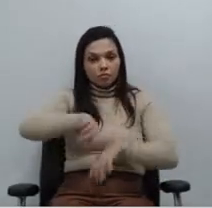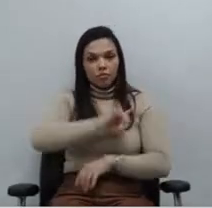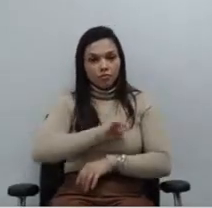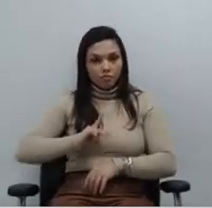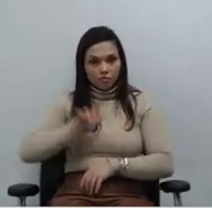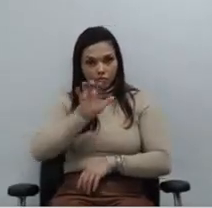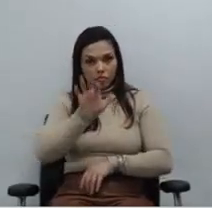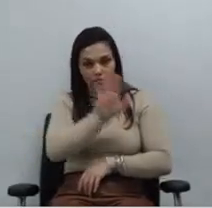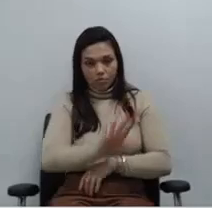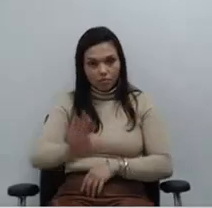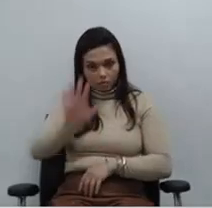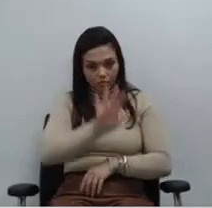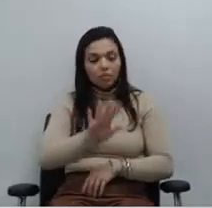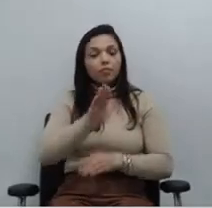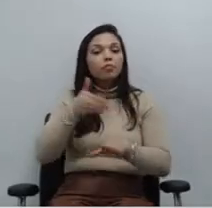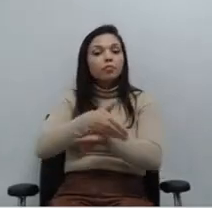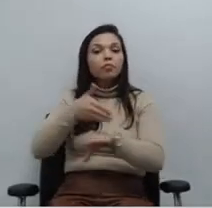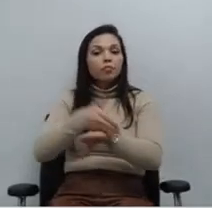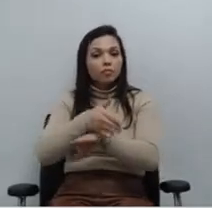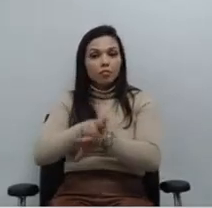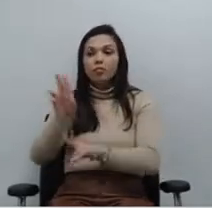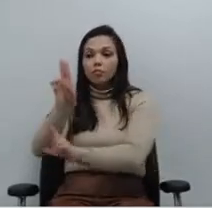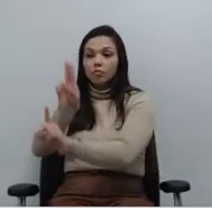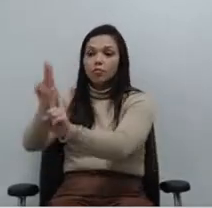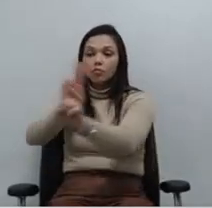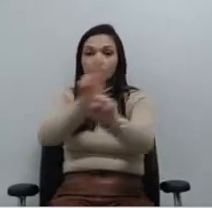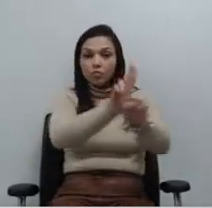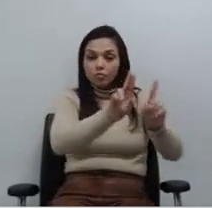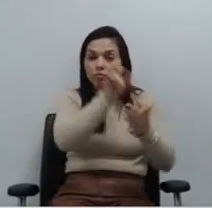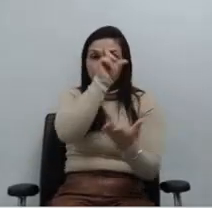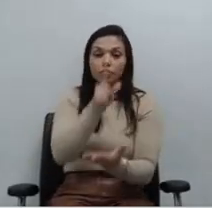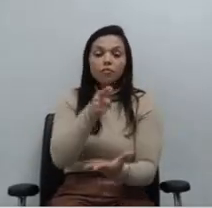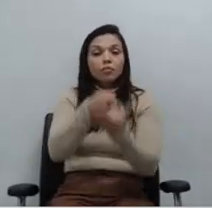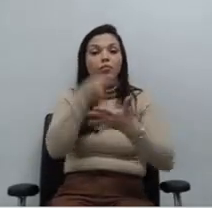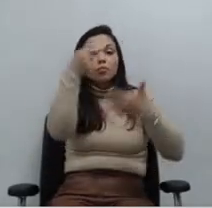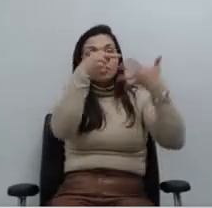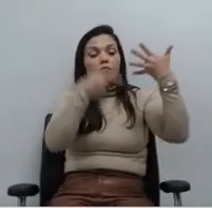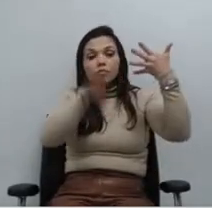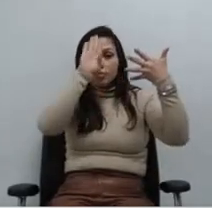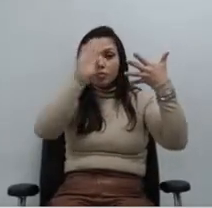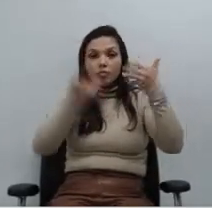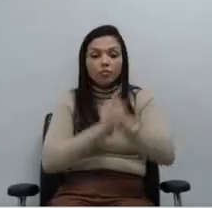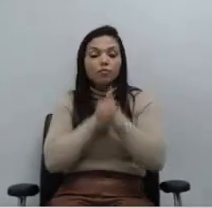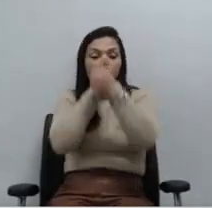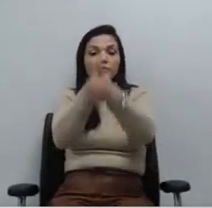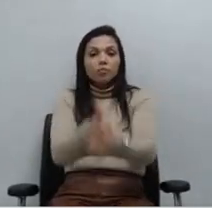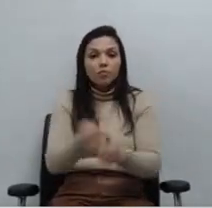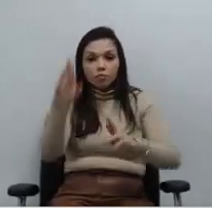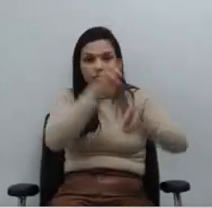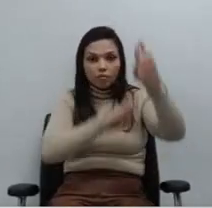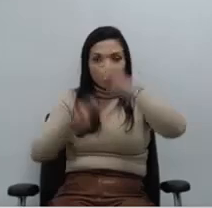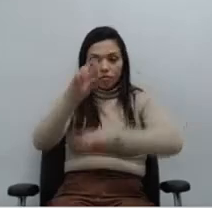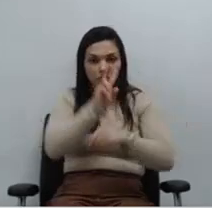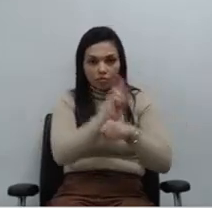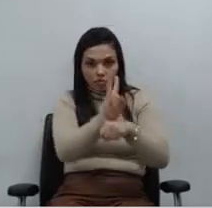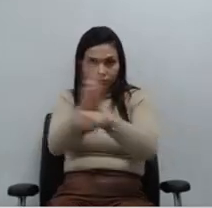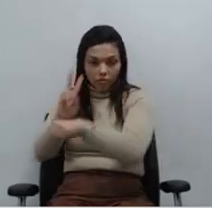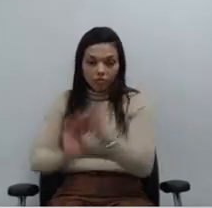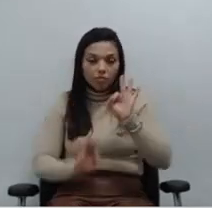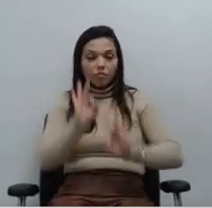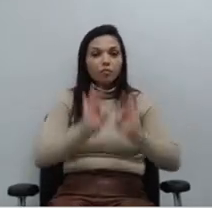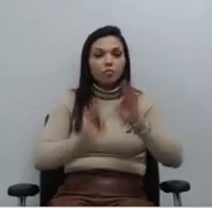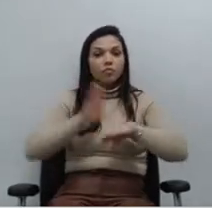Estado, prevê também a participação de usuários e usuárias na definição das diretrizes institucionais no acompanhamento e fiscalização das ações de